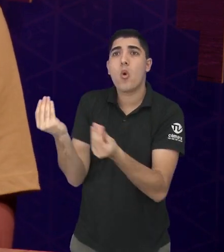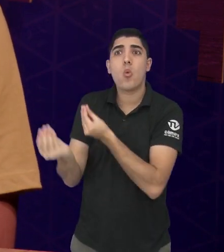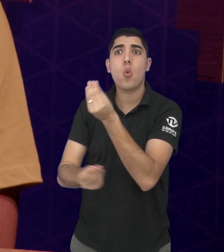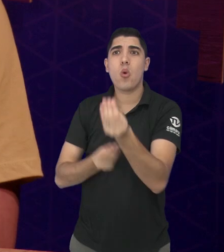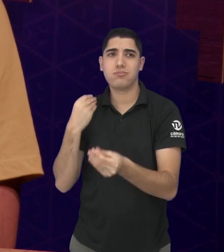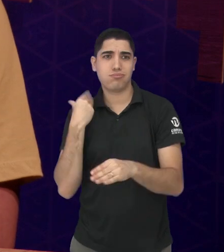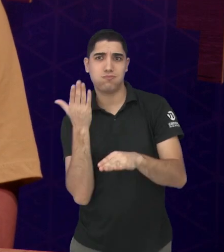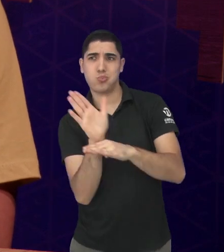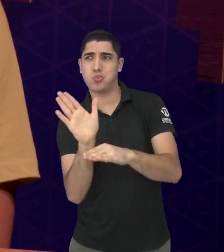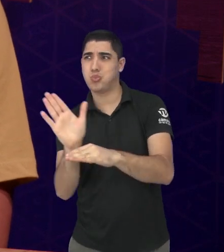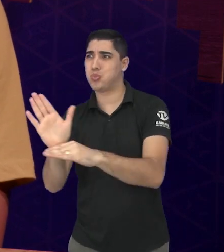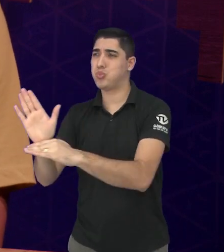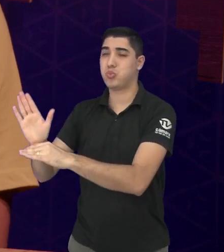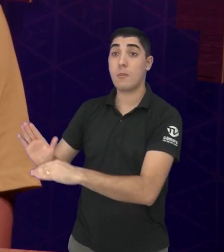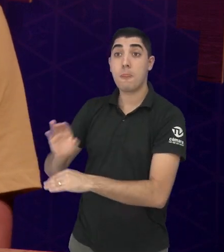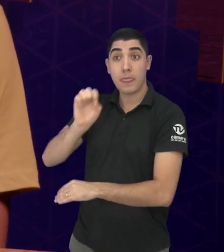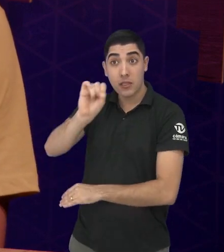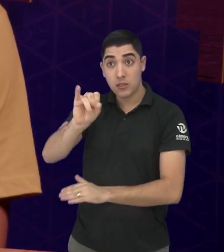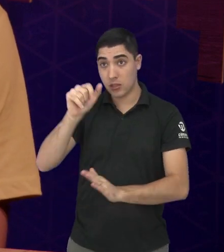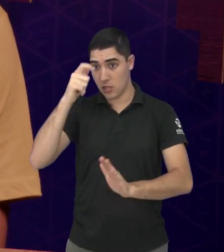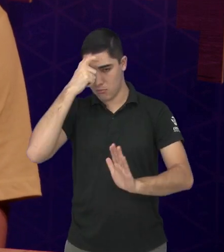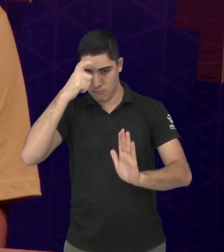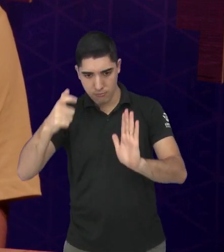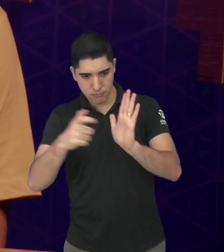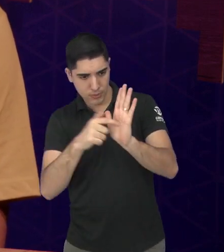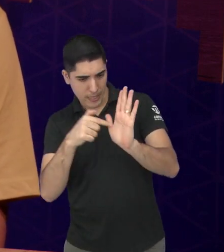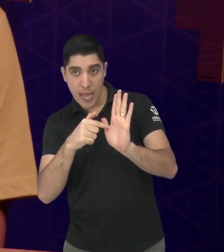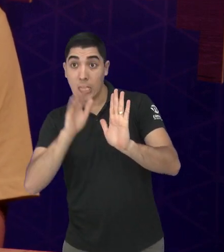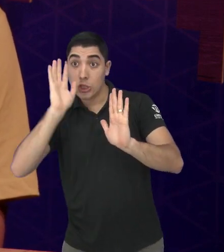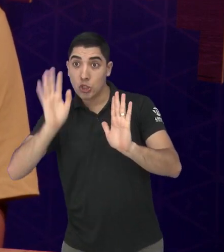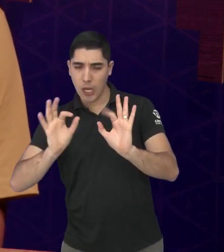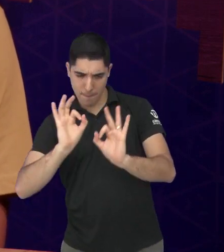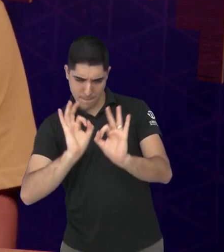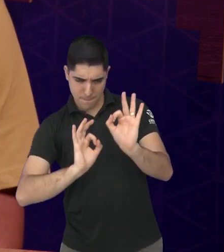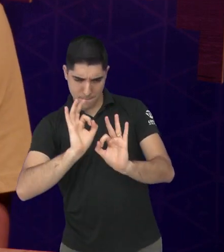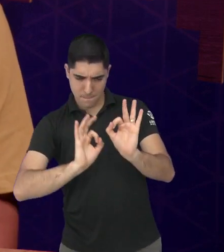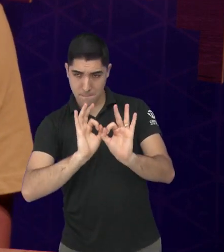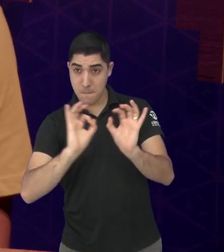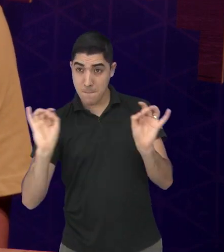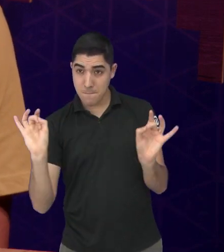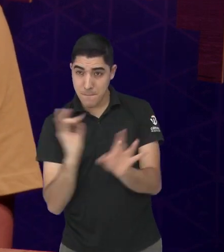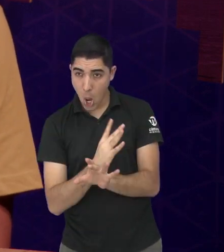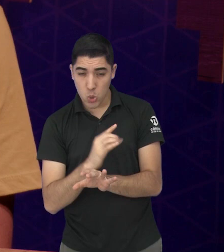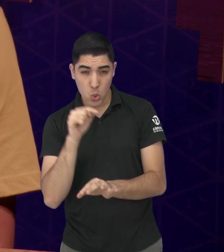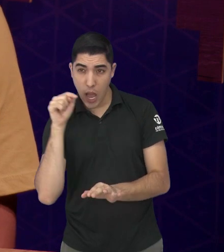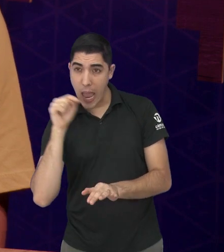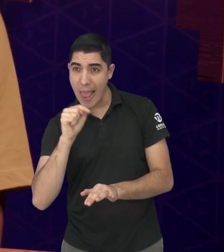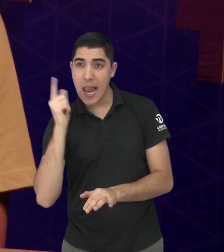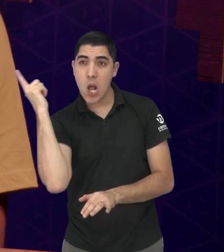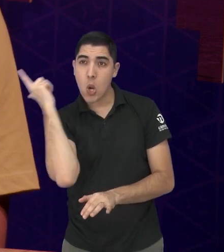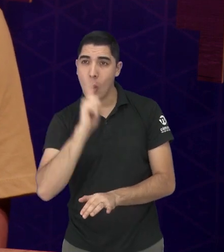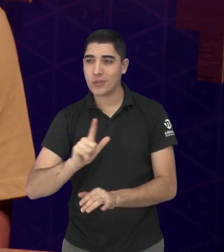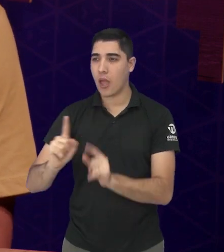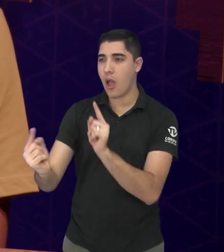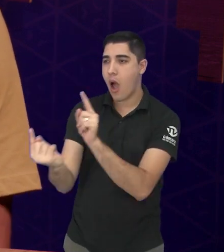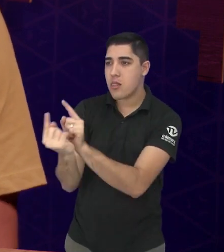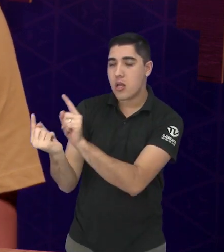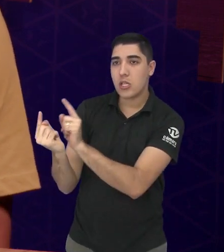tudo isso. E se você ensina uma inteligência artificial a administrar algumas coisas, fazer os